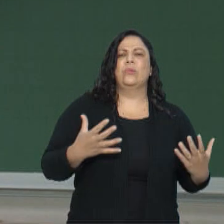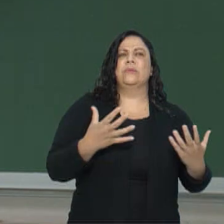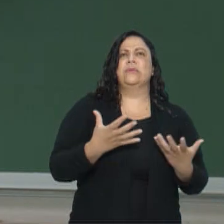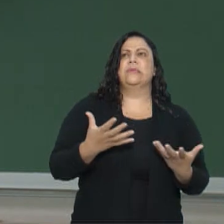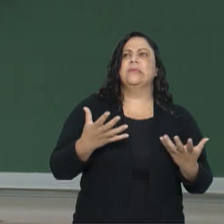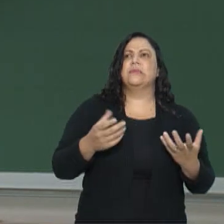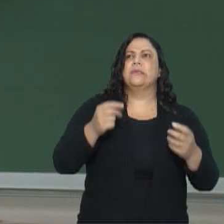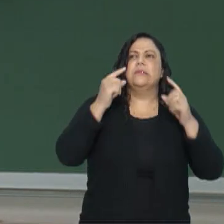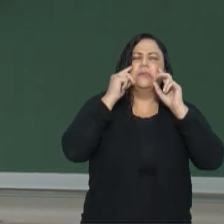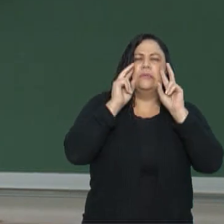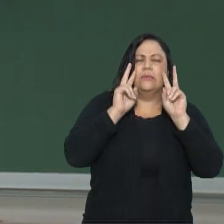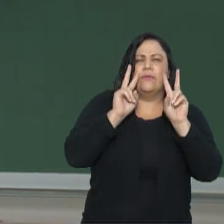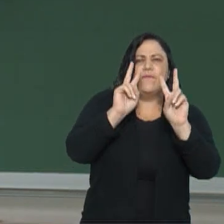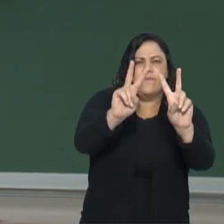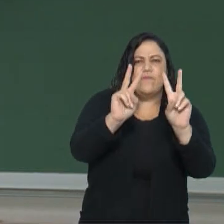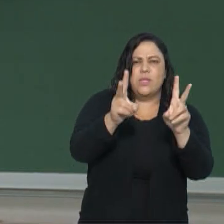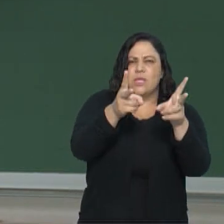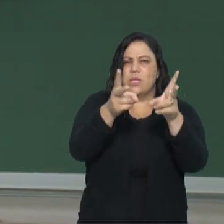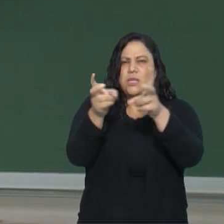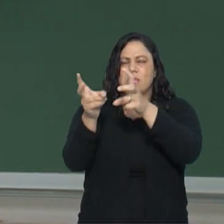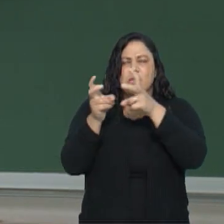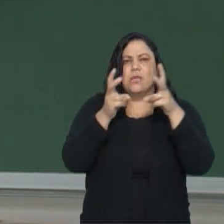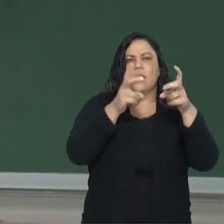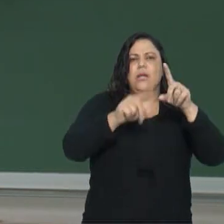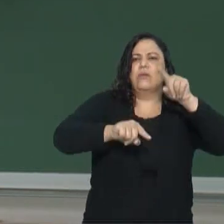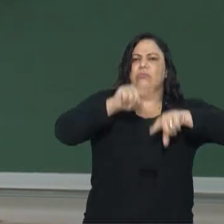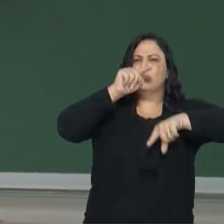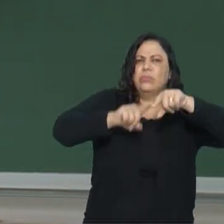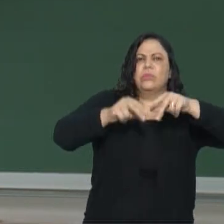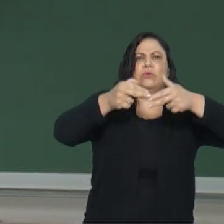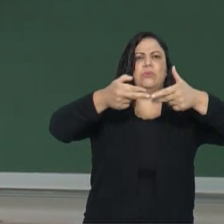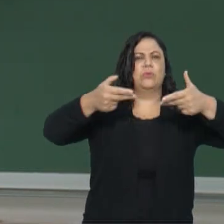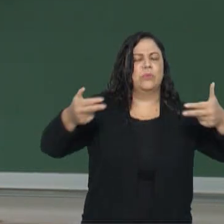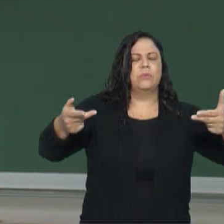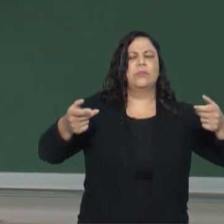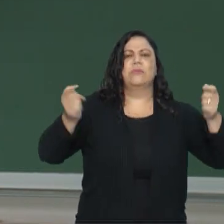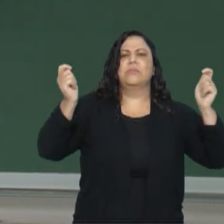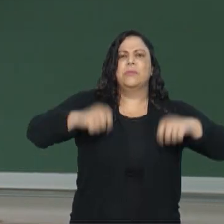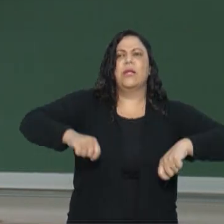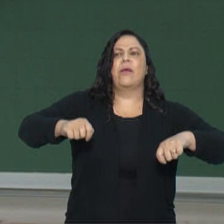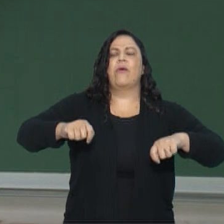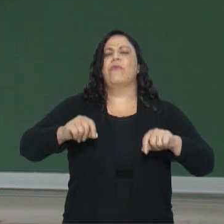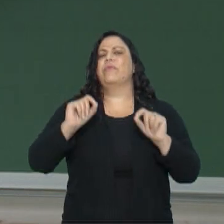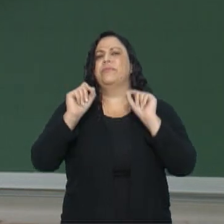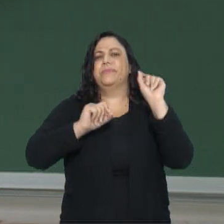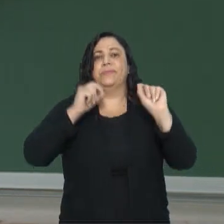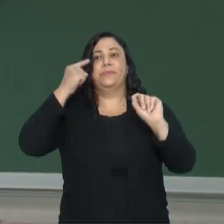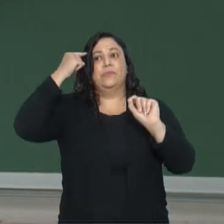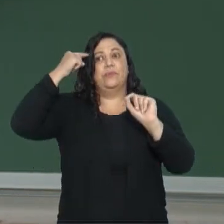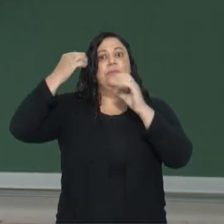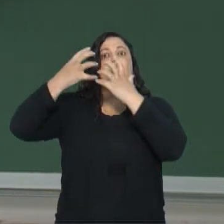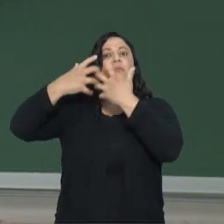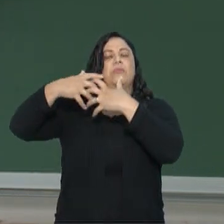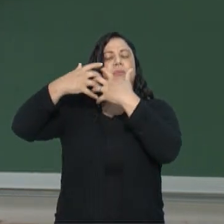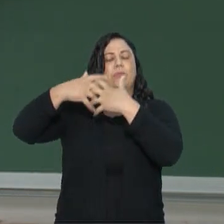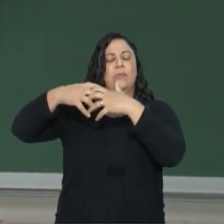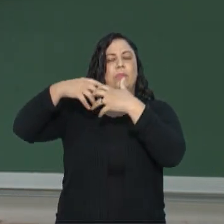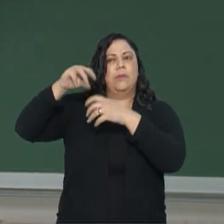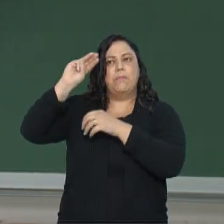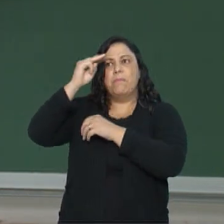se eu enxergo, se eu visualizo um objeto, para ouvir, questões relacionadas à memória. Cada parte do